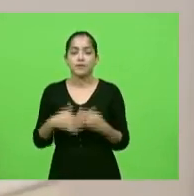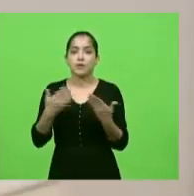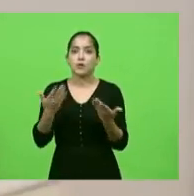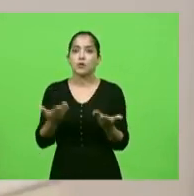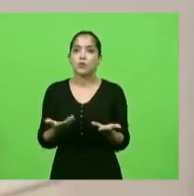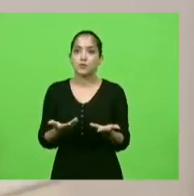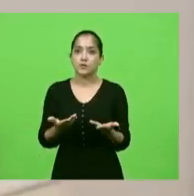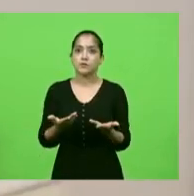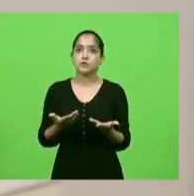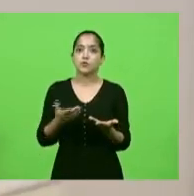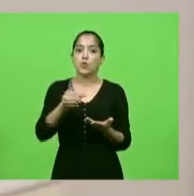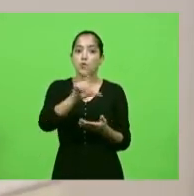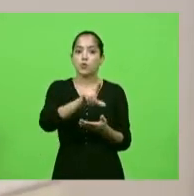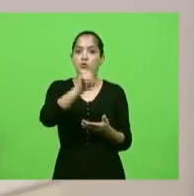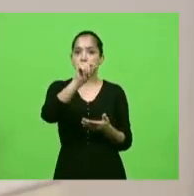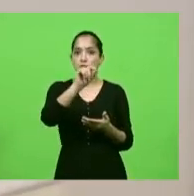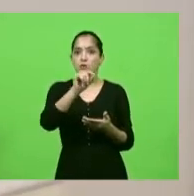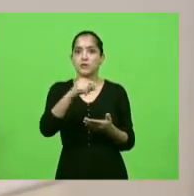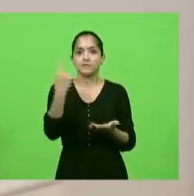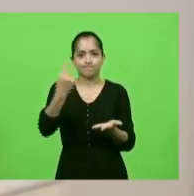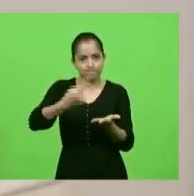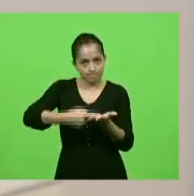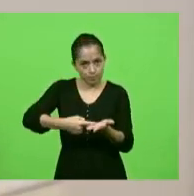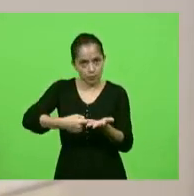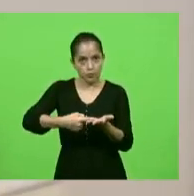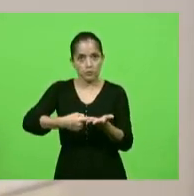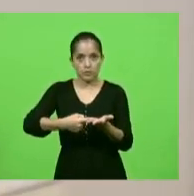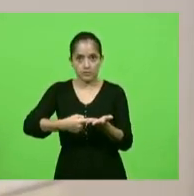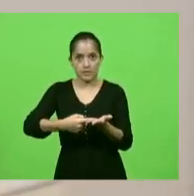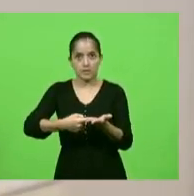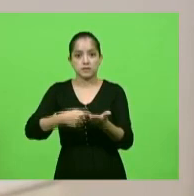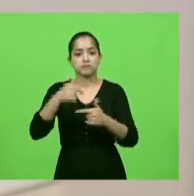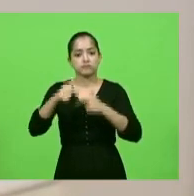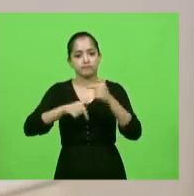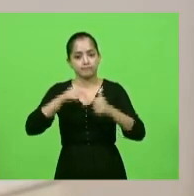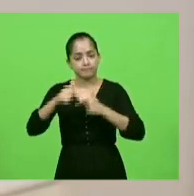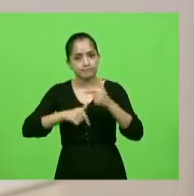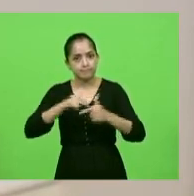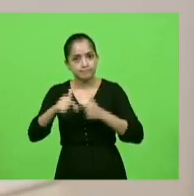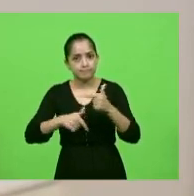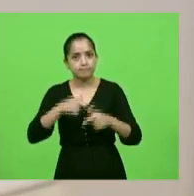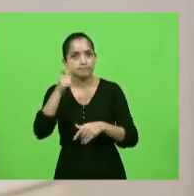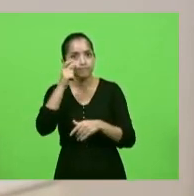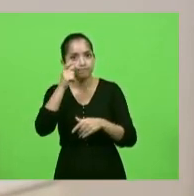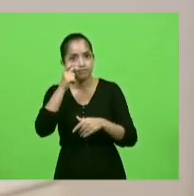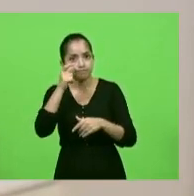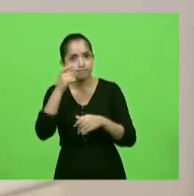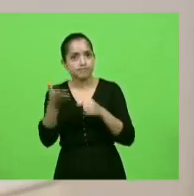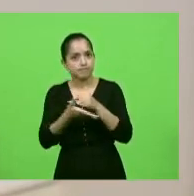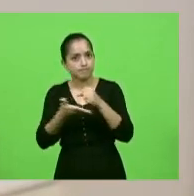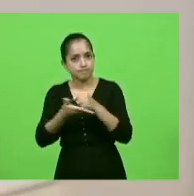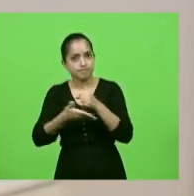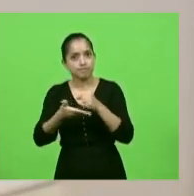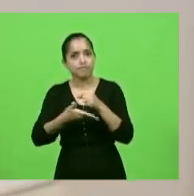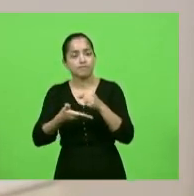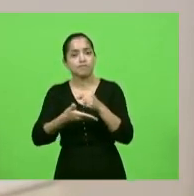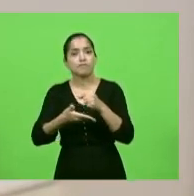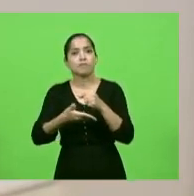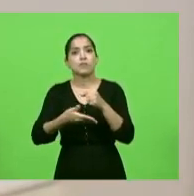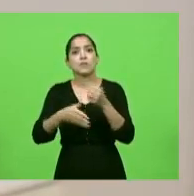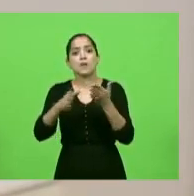o eleito assume o compromisso de desempenhar a função estatal em atenção aos mais basilares princípios